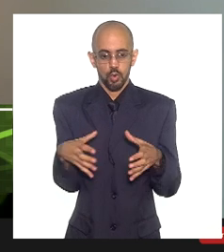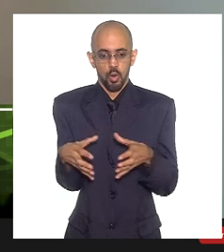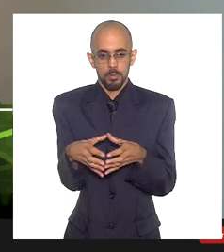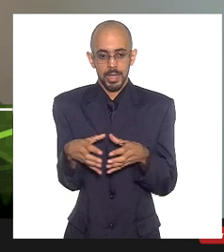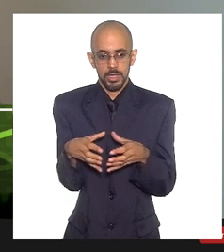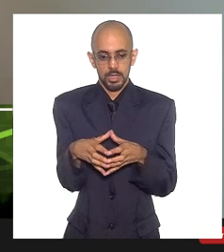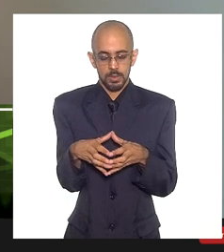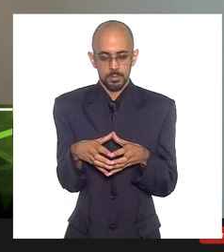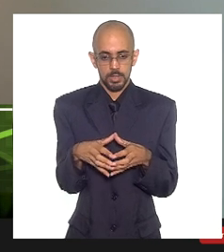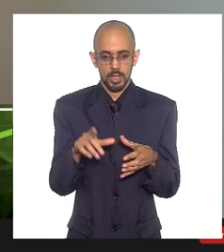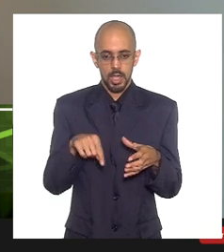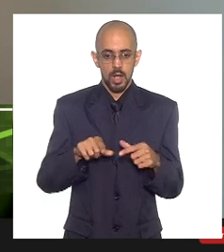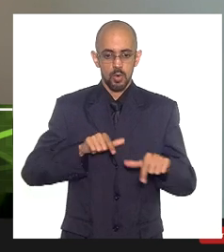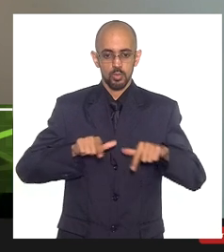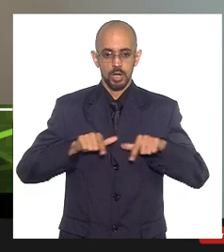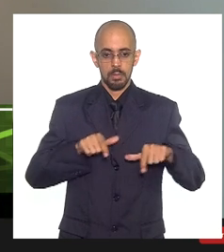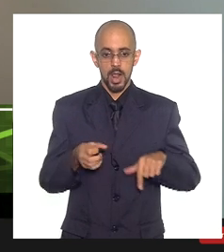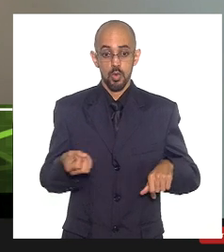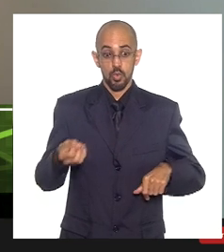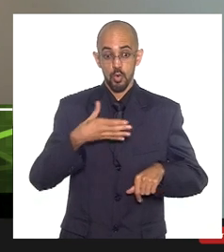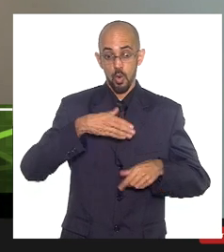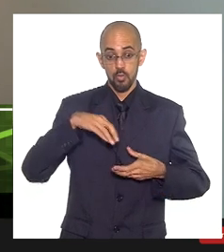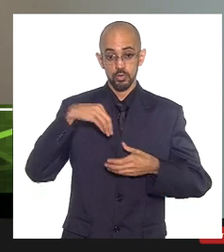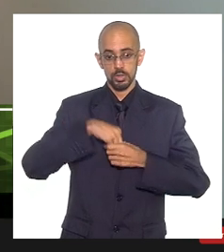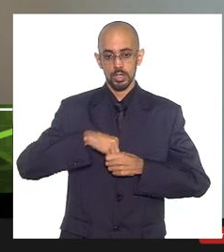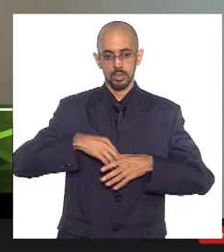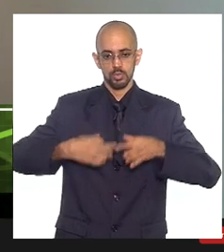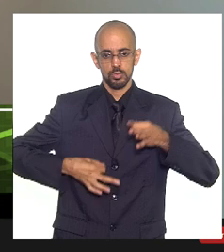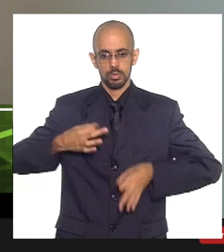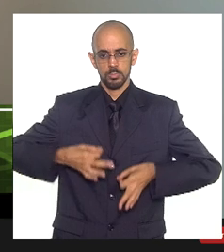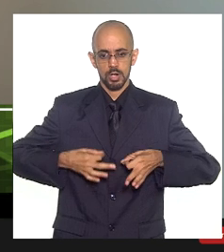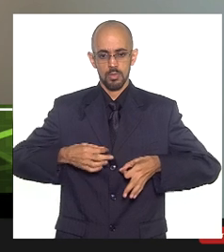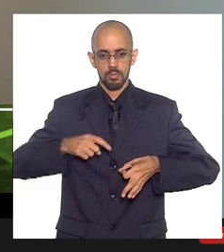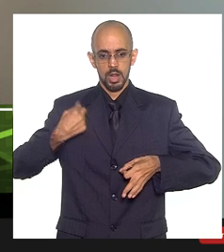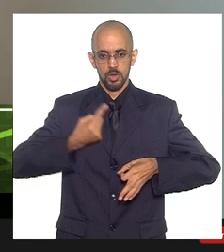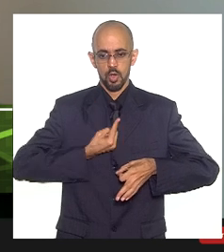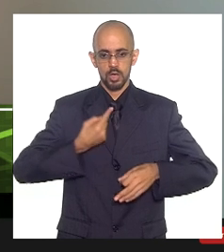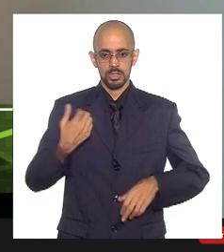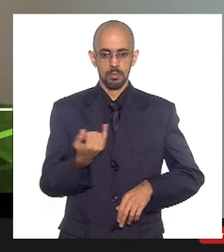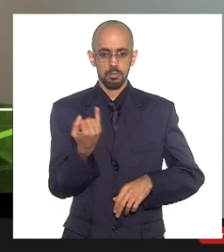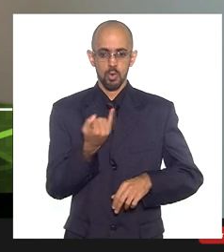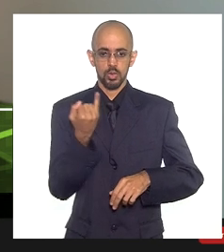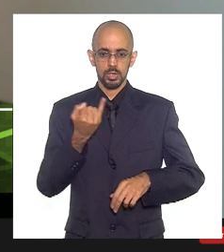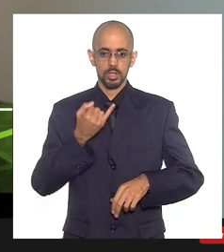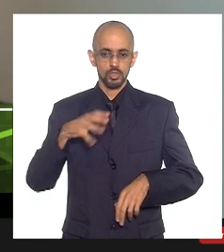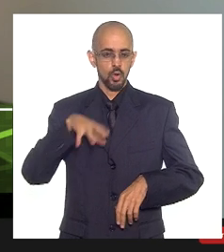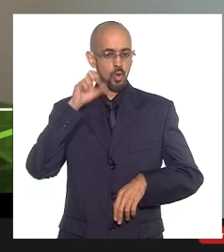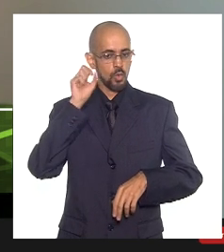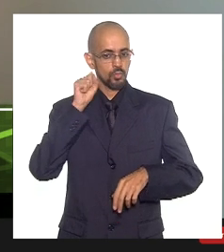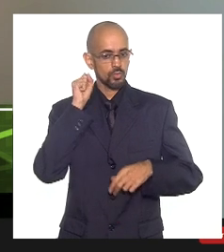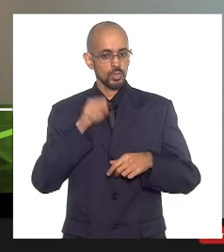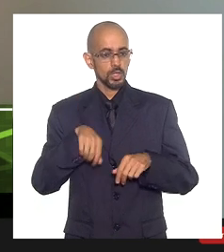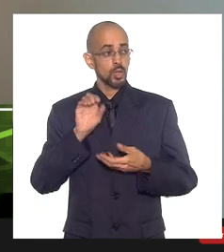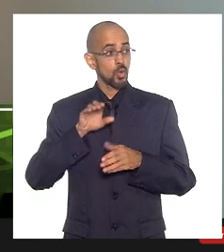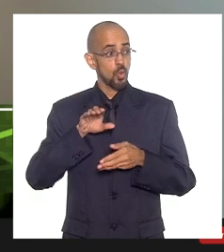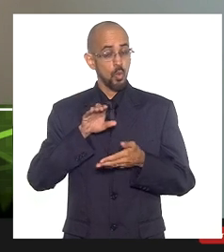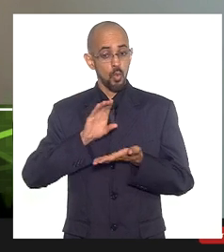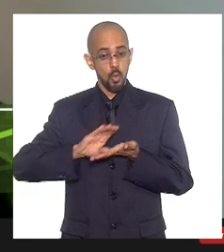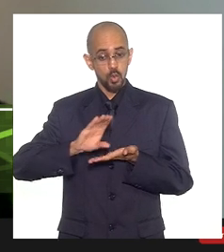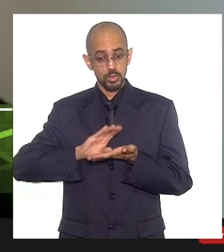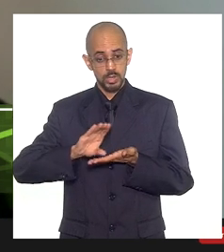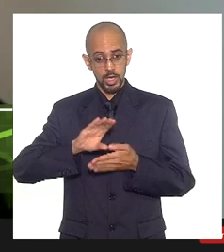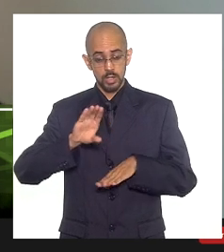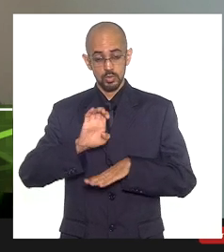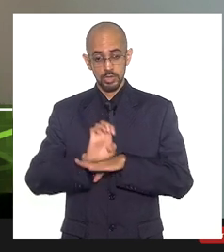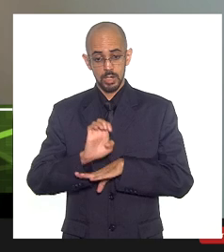vai iniciar é um trabalho novo no tribunal então para a gente é muito importante estar aqui ouvindo tanto o Conselho Estadual de Educação quanto